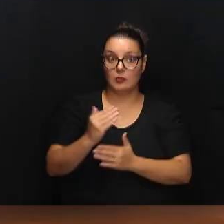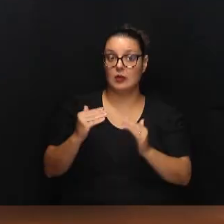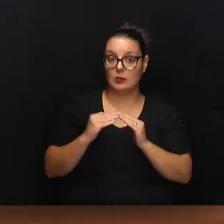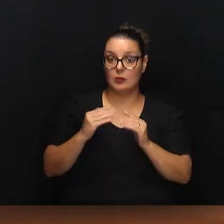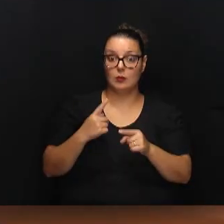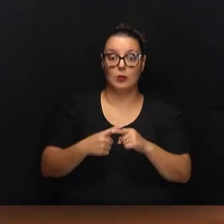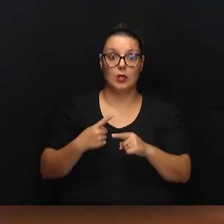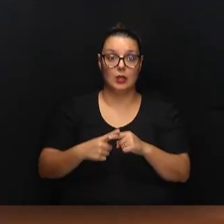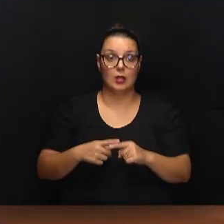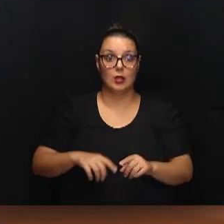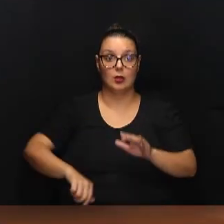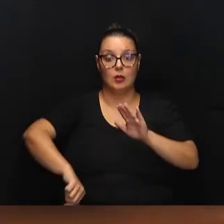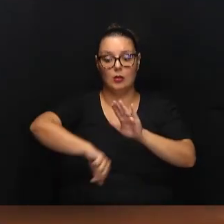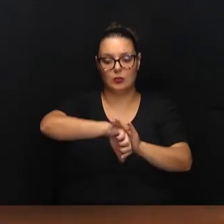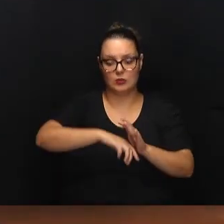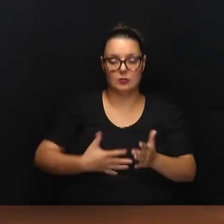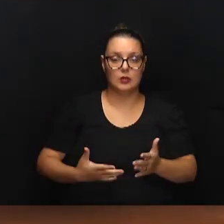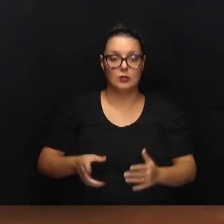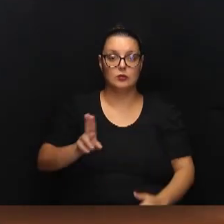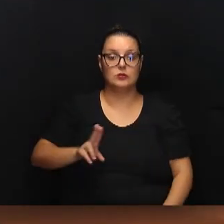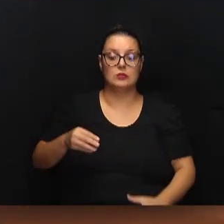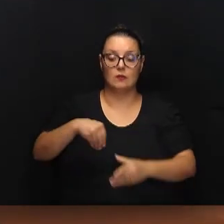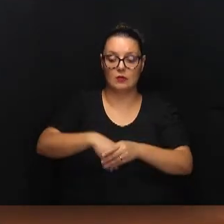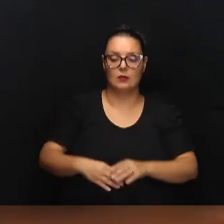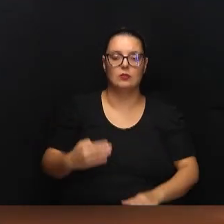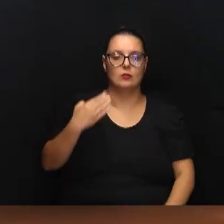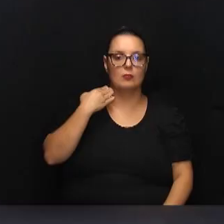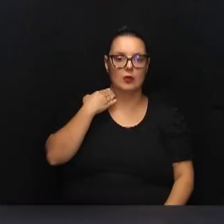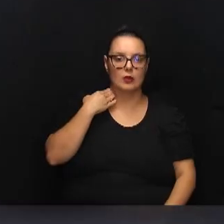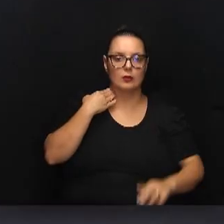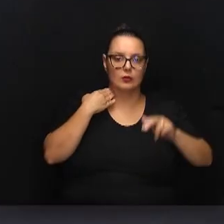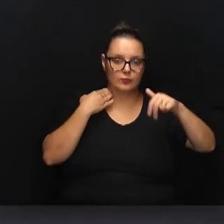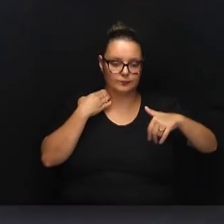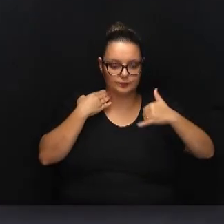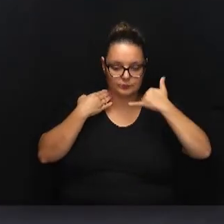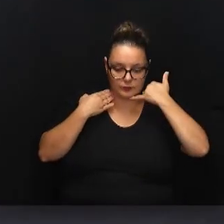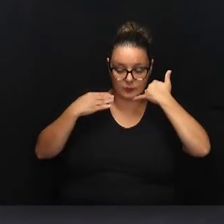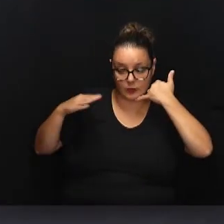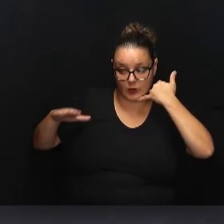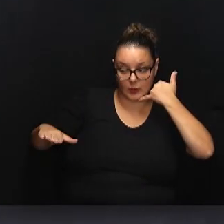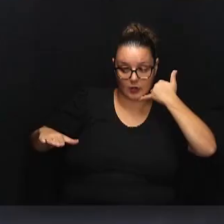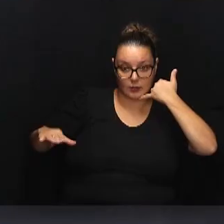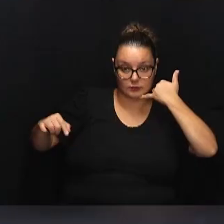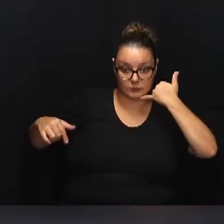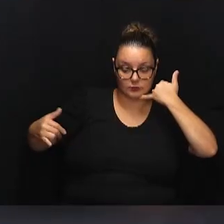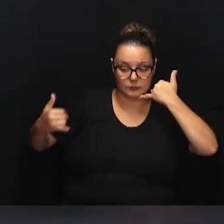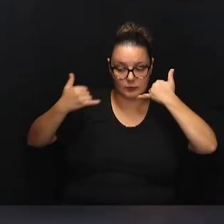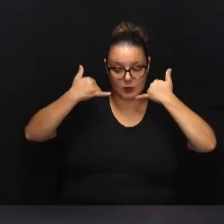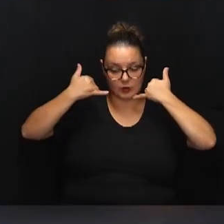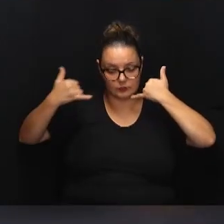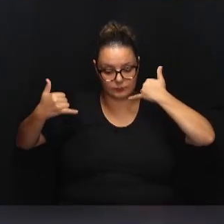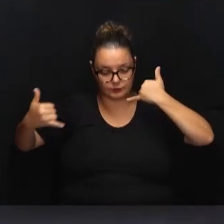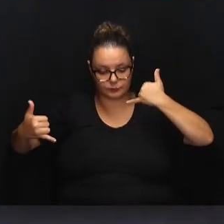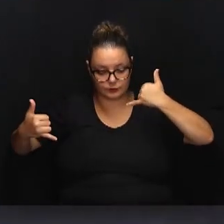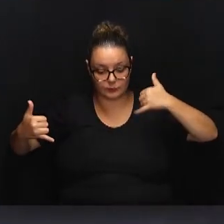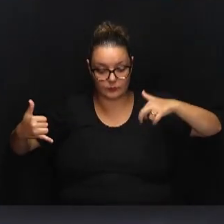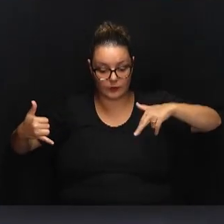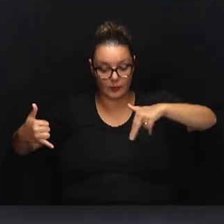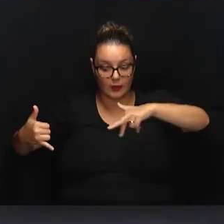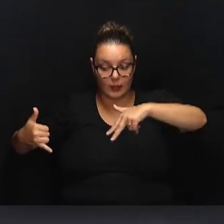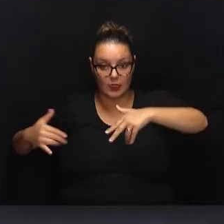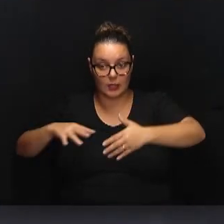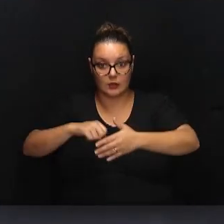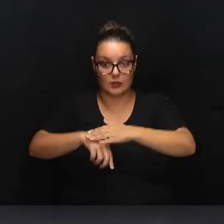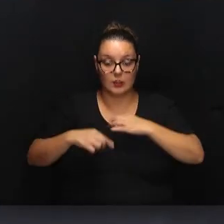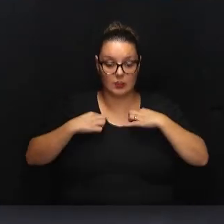ladrões utilizavam o telefone celular dentro das agências para avisar o parceiro que estava lá fora que tal sujeito sacou R$5.000, está vestido